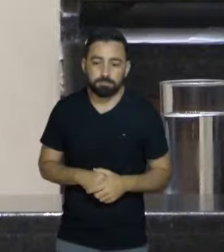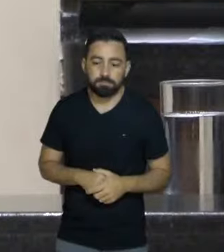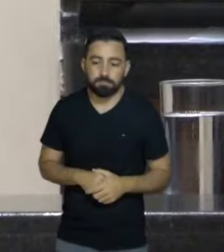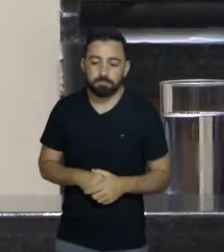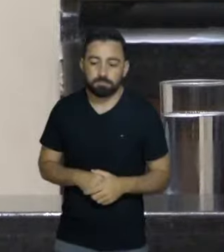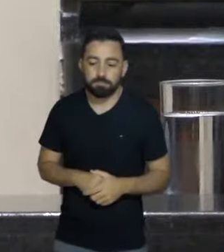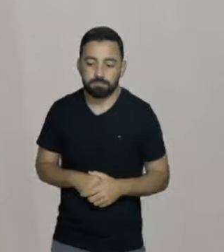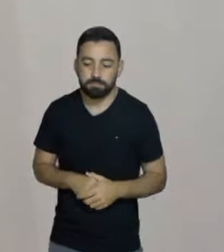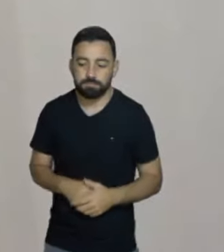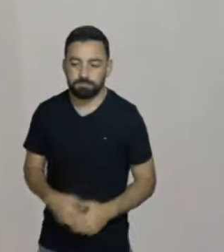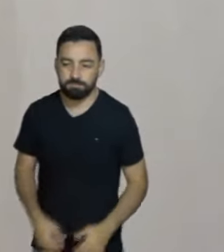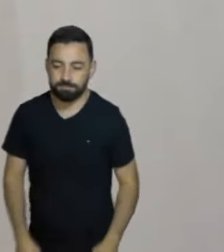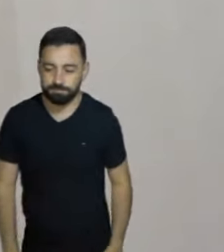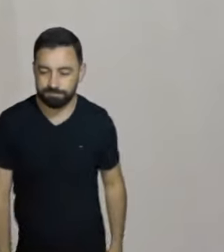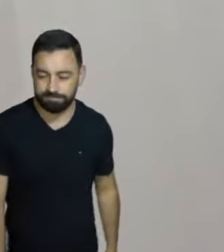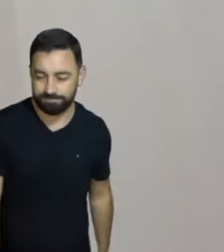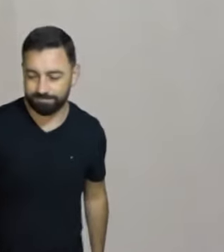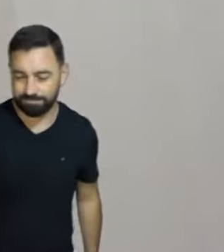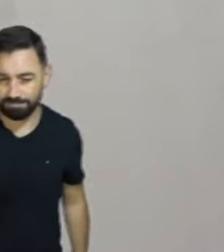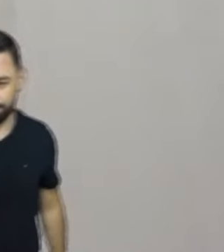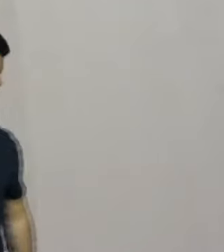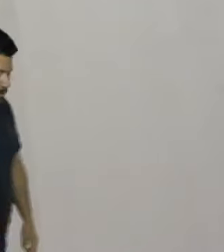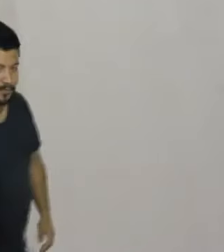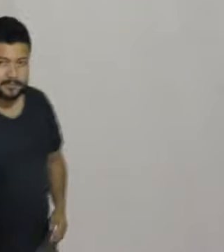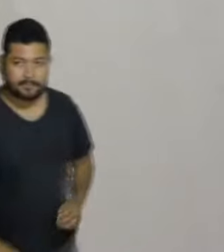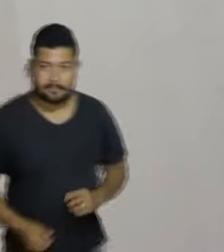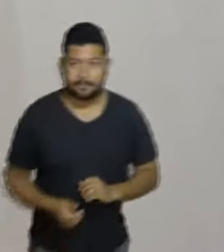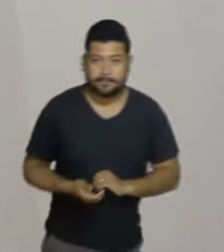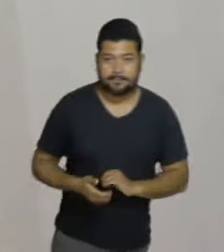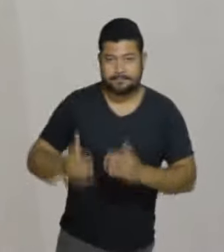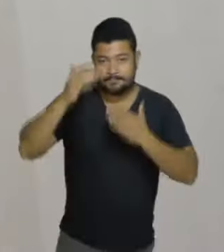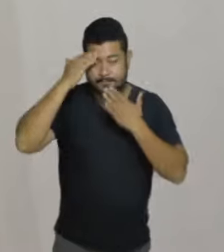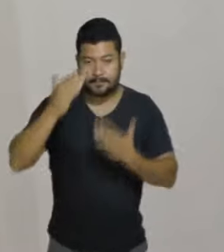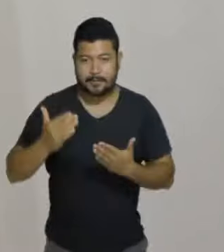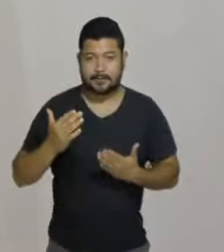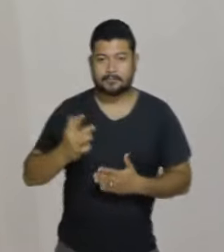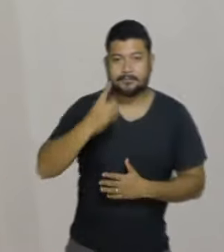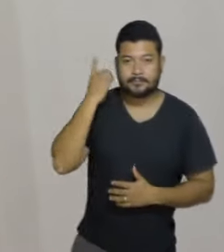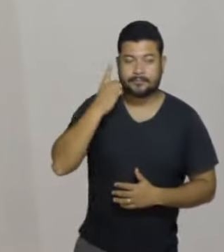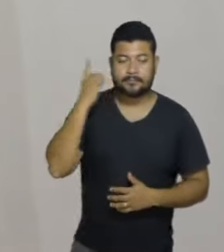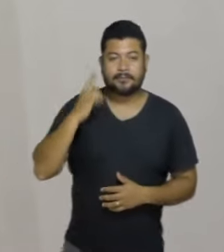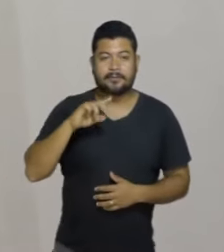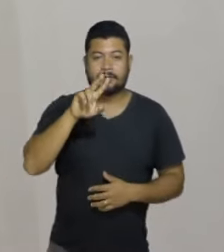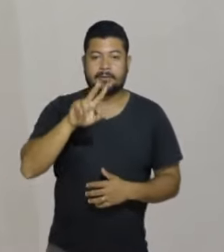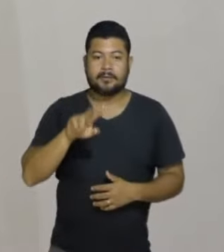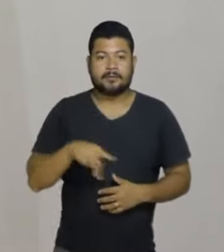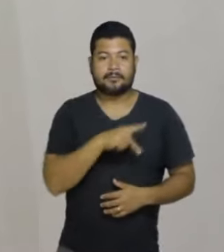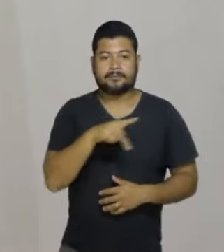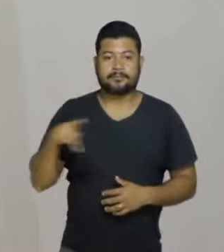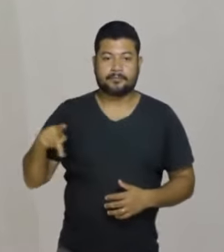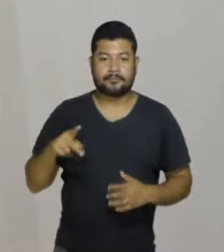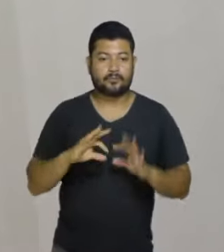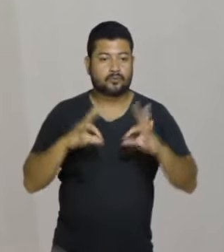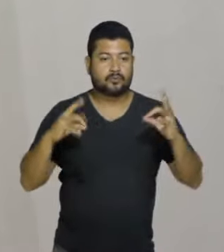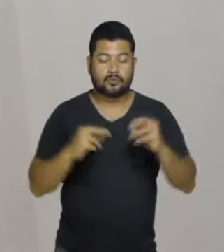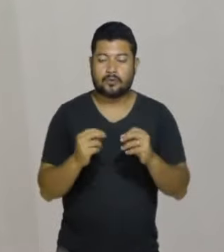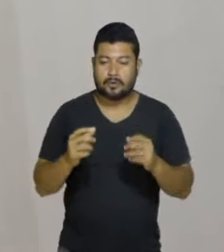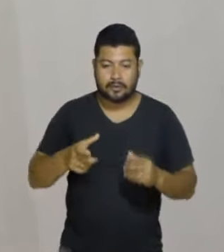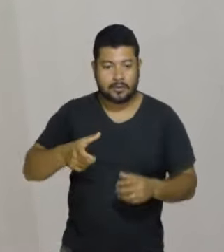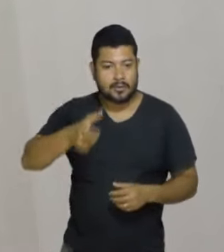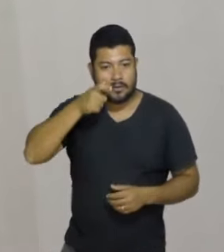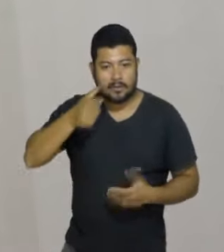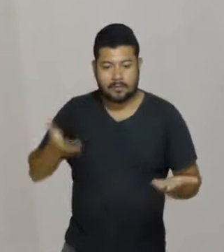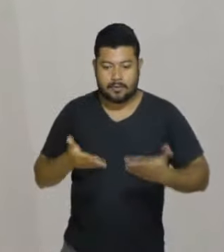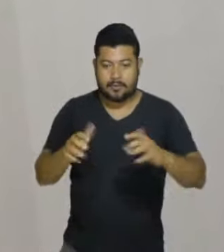Muito obrigado, deputado Padre Pedro Balticeira, meus colegas deputados, a todos que nos acompanham. Eu venho